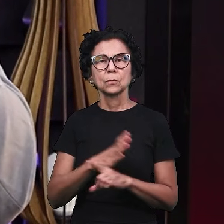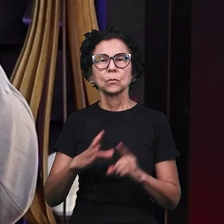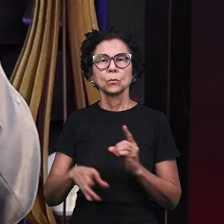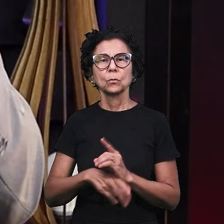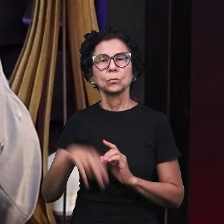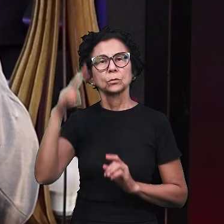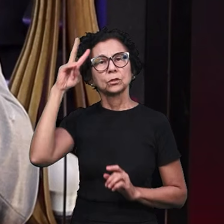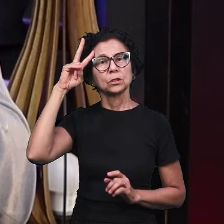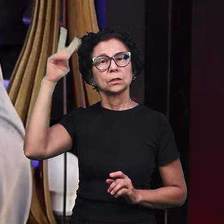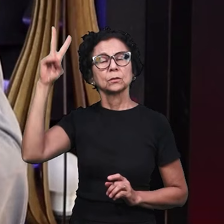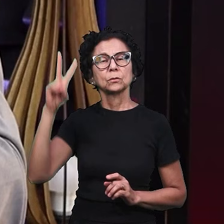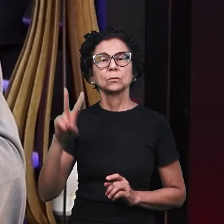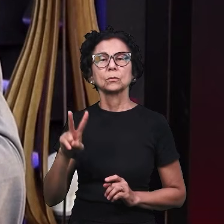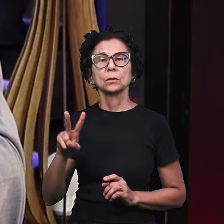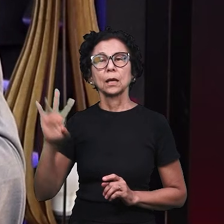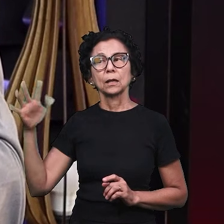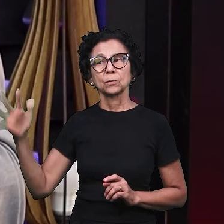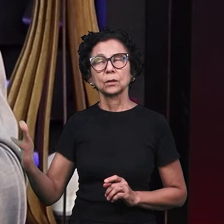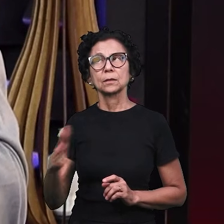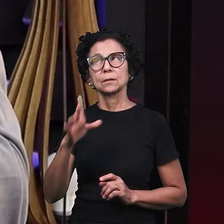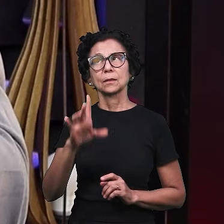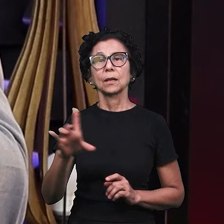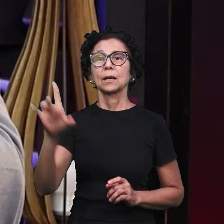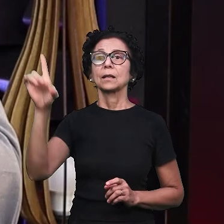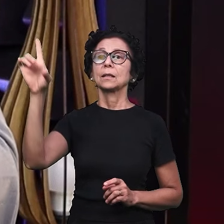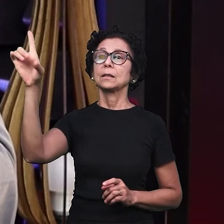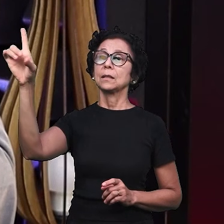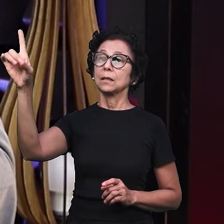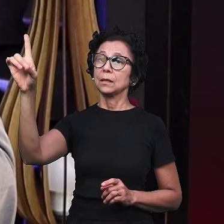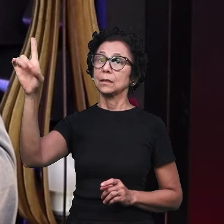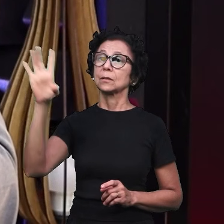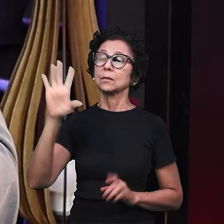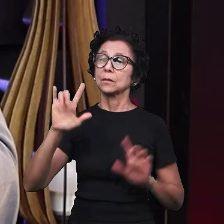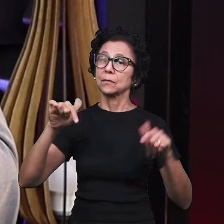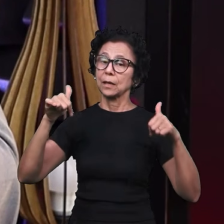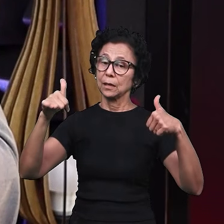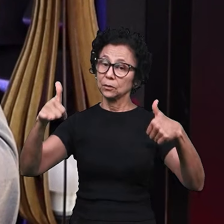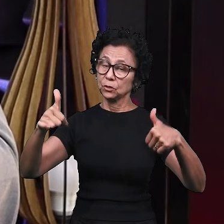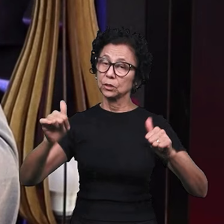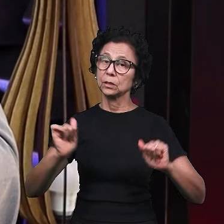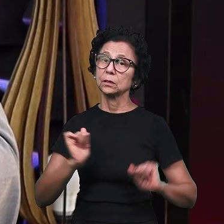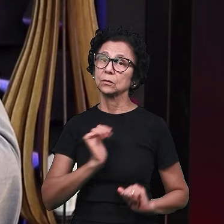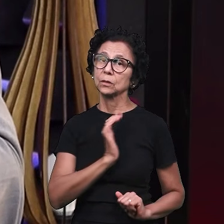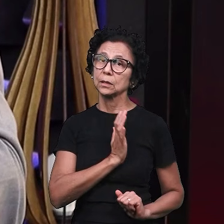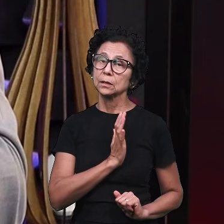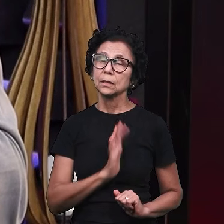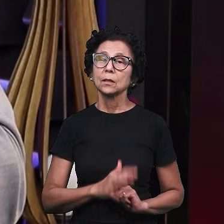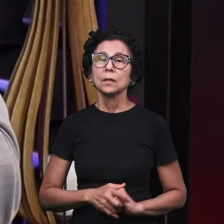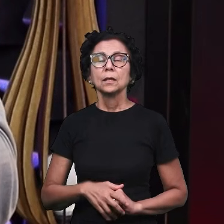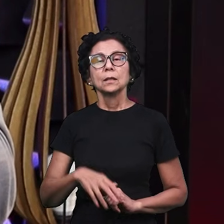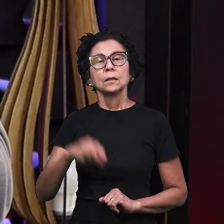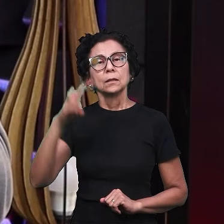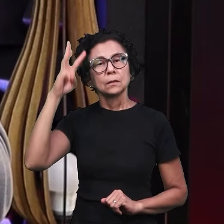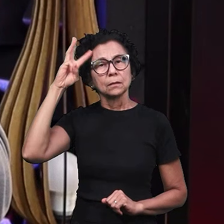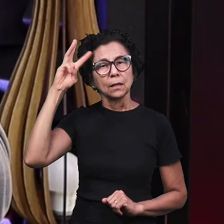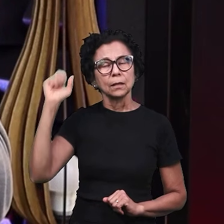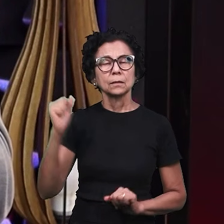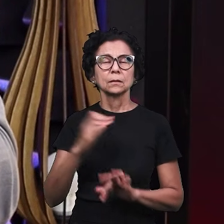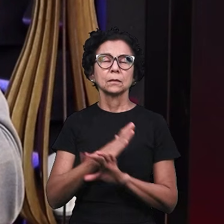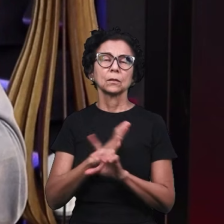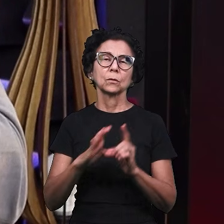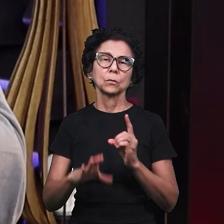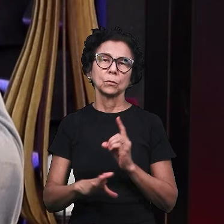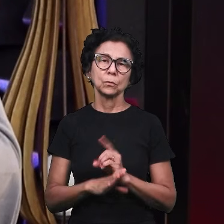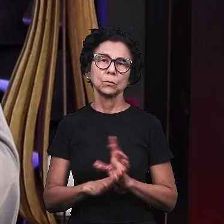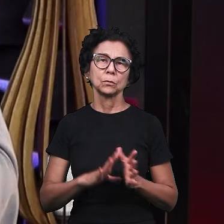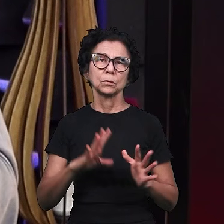Culto de segunda-feira é um culto de adoração. Há um fruto ali que o Senhor quer gerar nos nossos corações. Culto de doutrina na